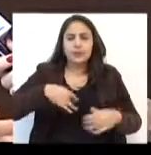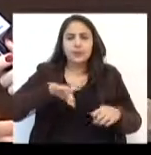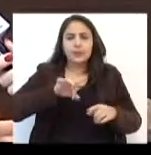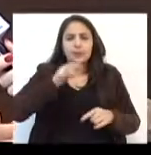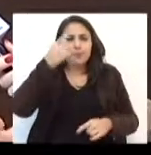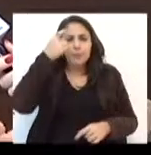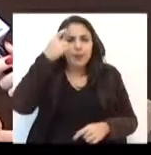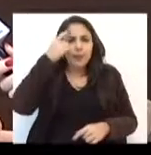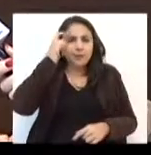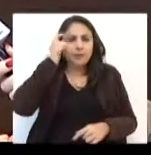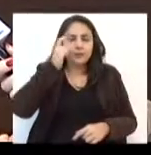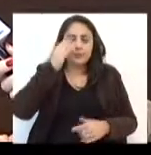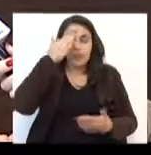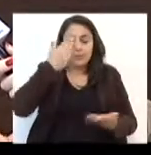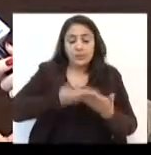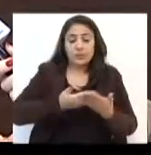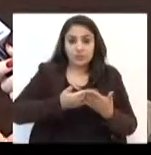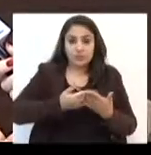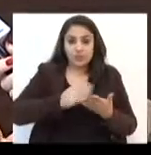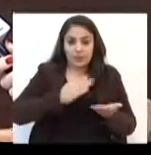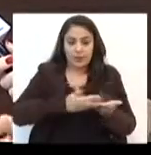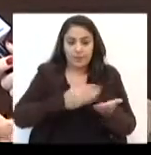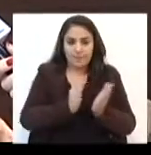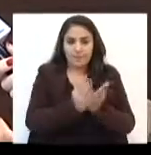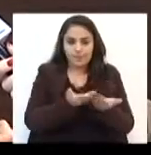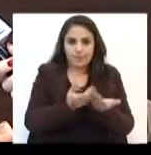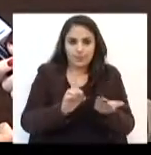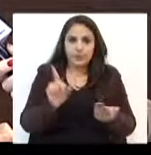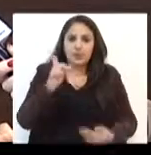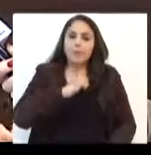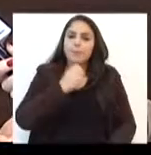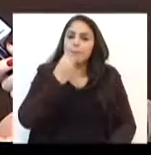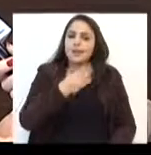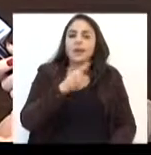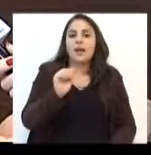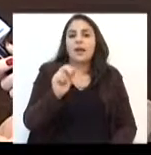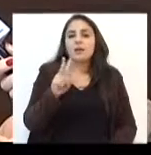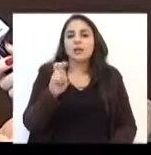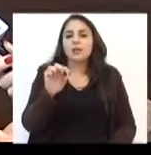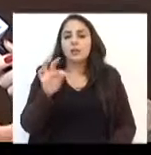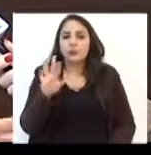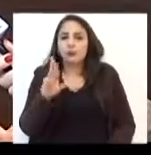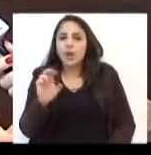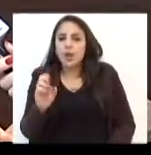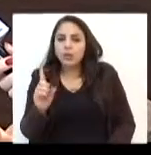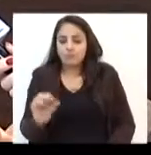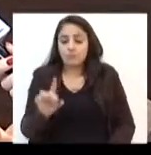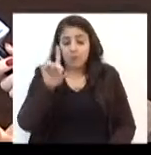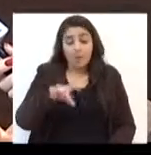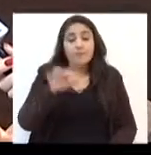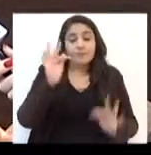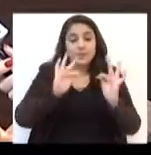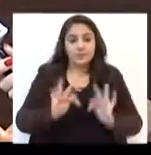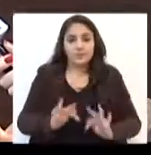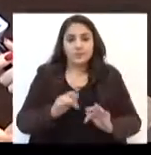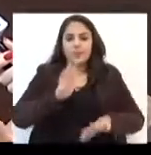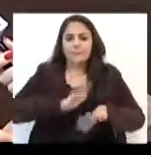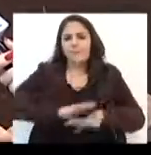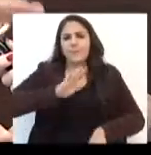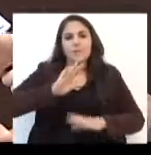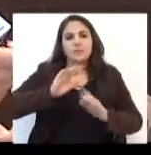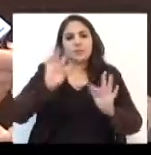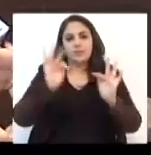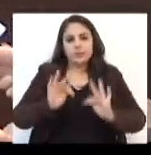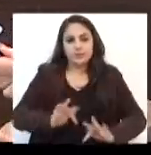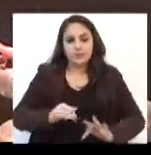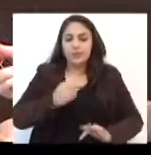medita e aquele que crê na Bíblia é bem-aventurado. O que é ser bem-aventurado? É ser feliz, é ser mais